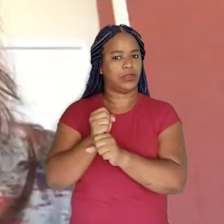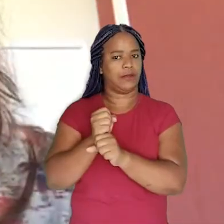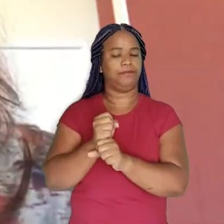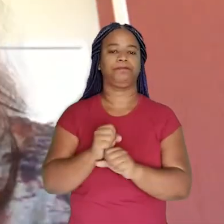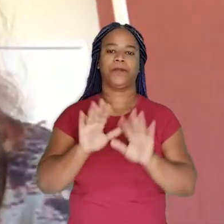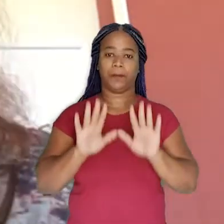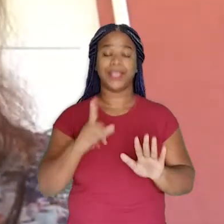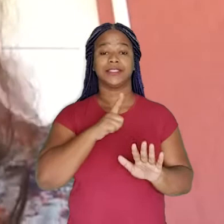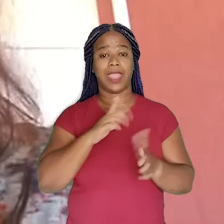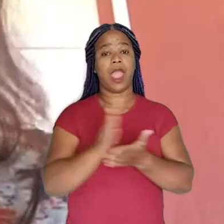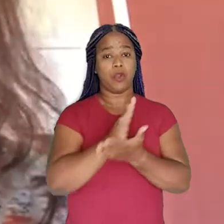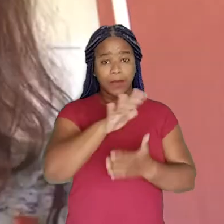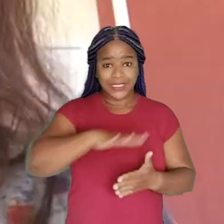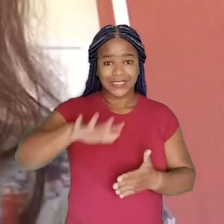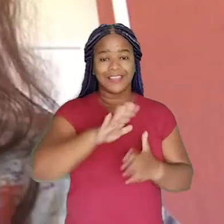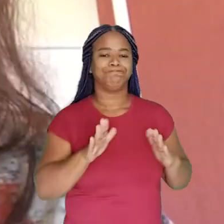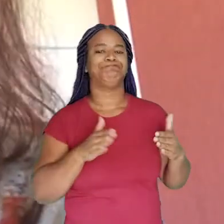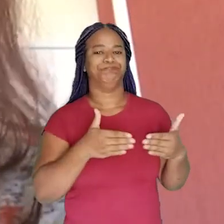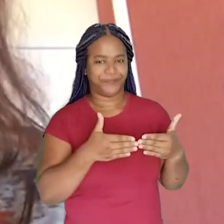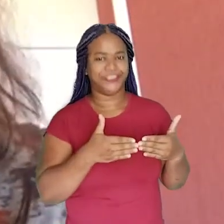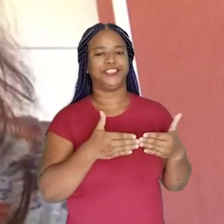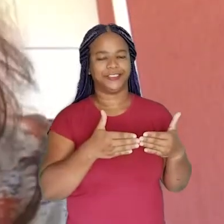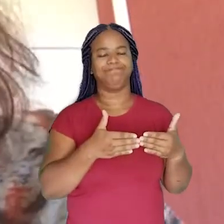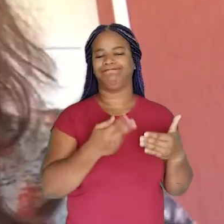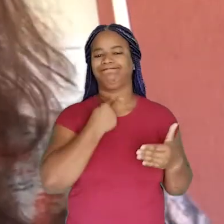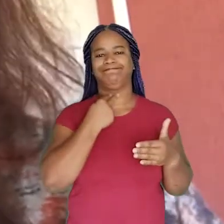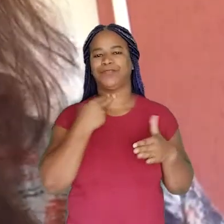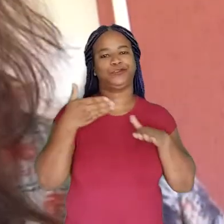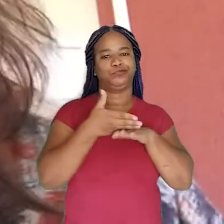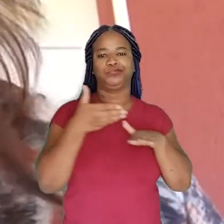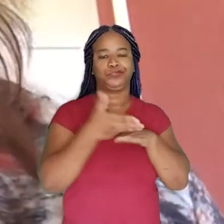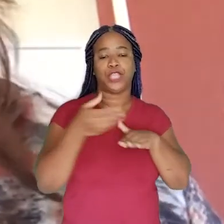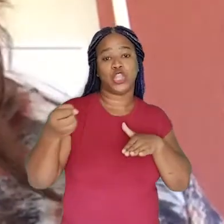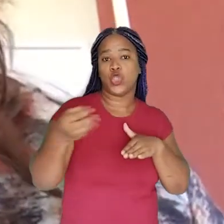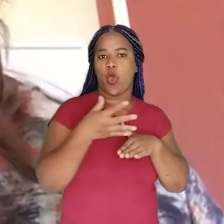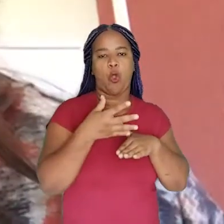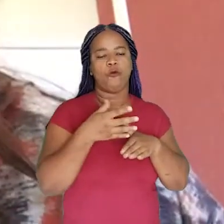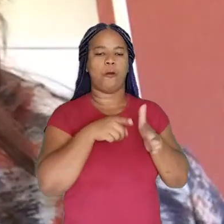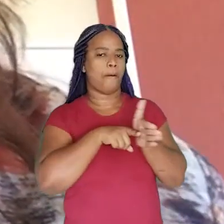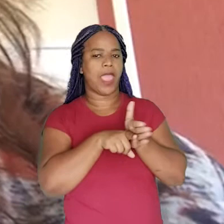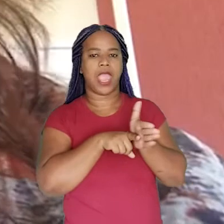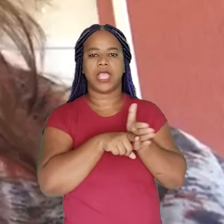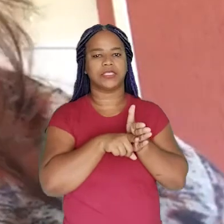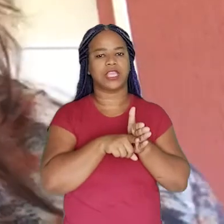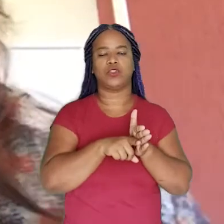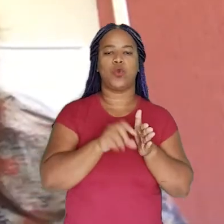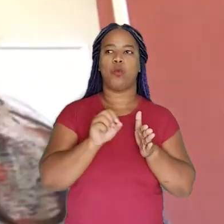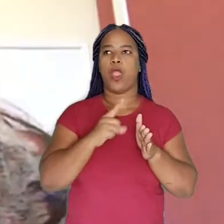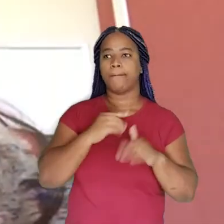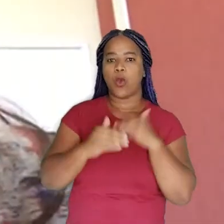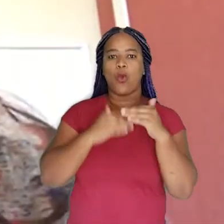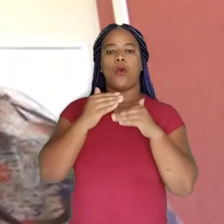e existem áreas muito cristalizadas, muito fechadas e que não admitem muito a atualização,